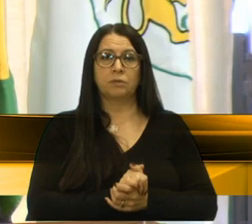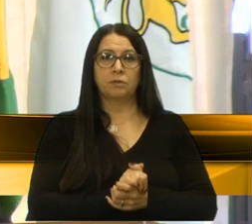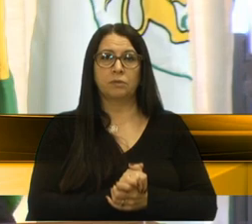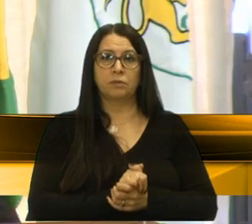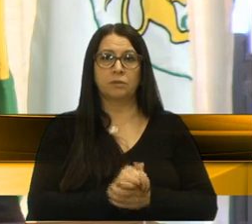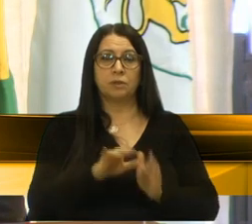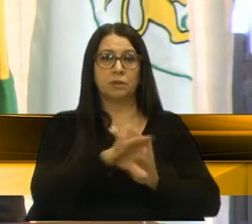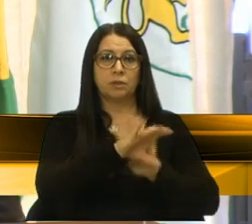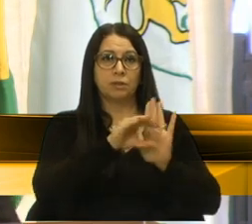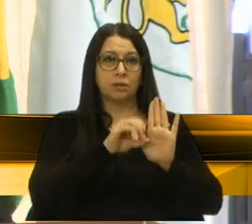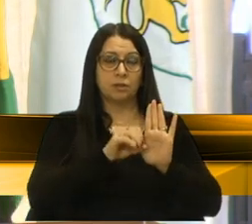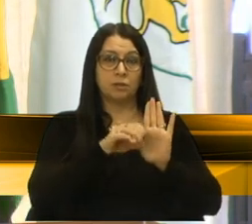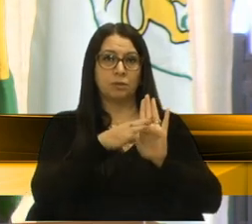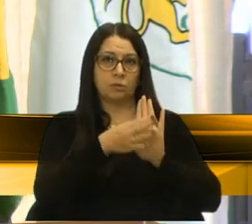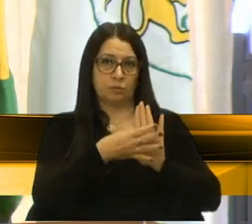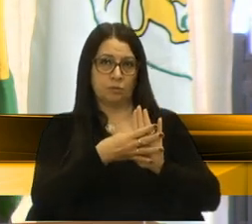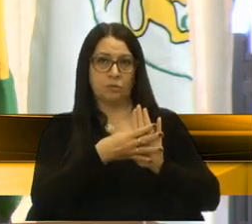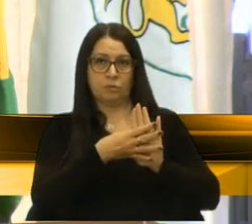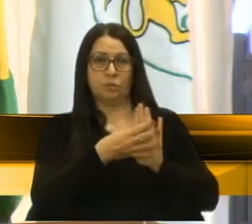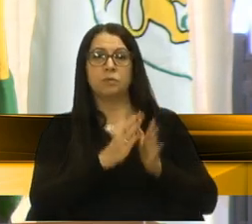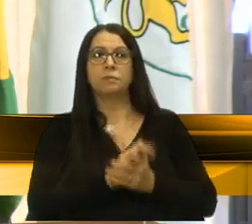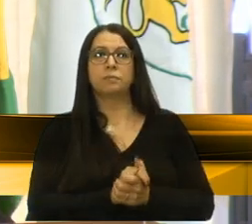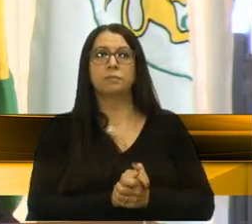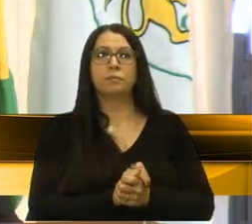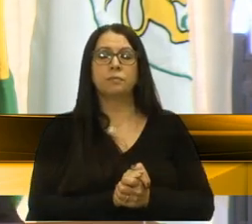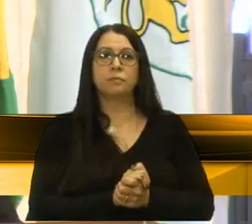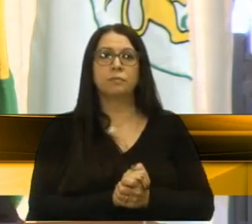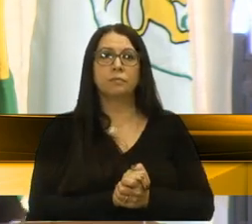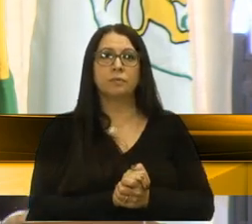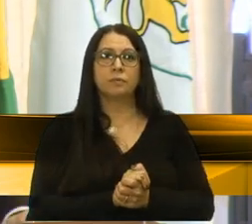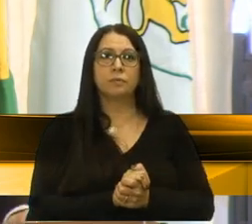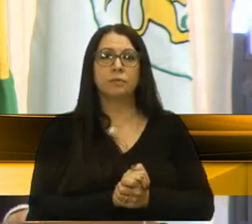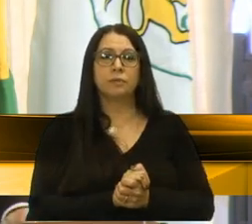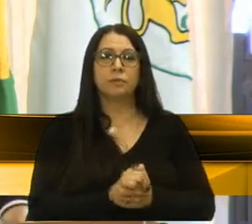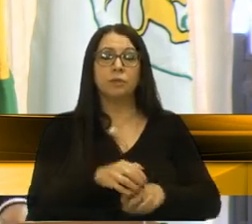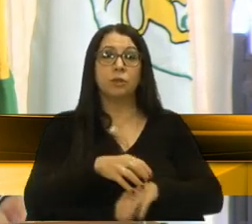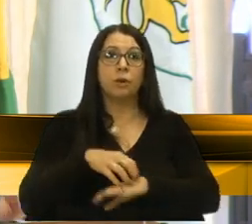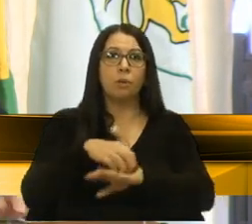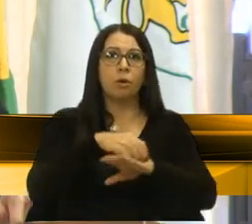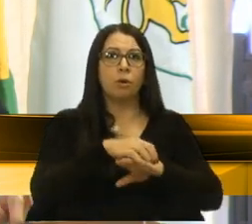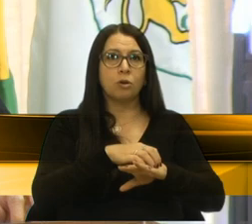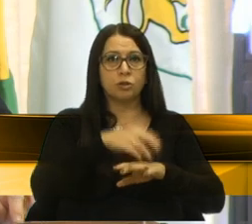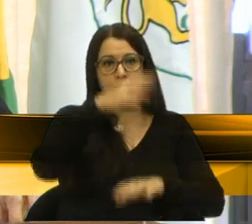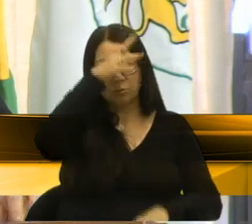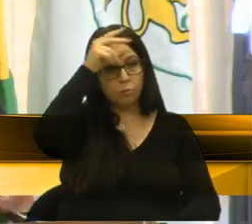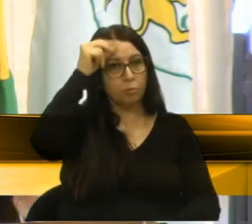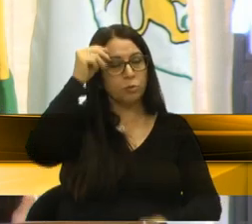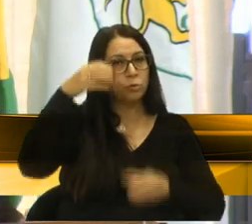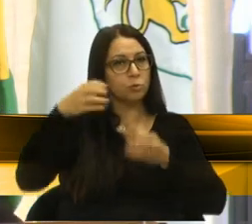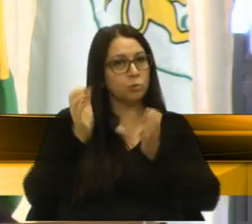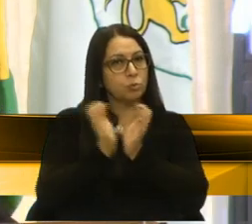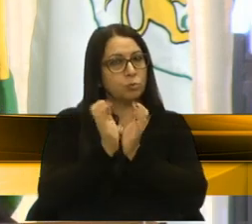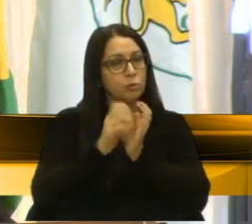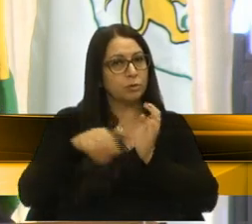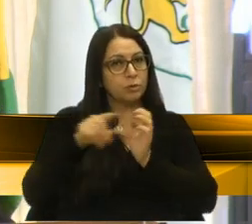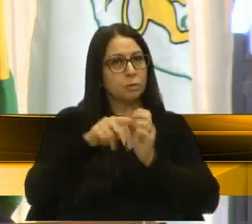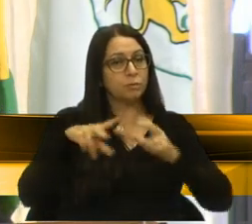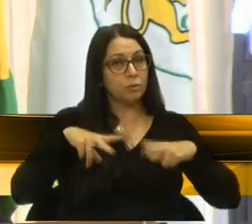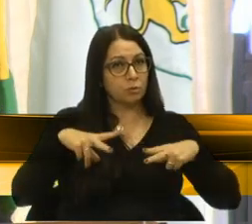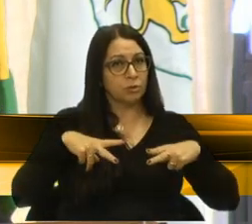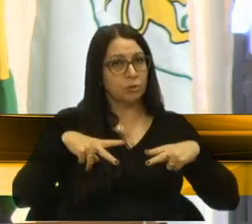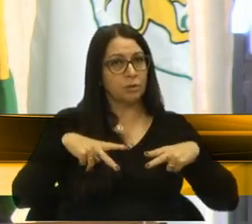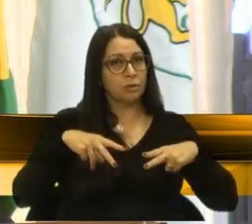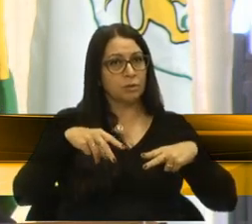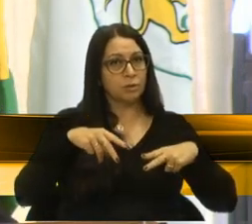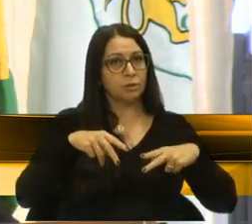inciso 4º, que transporte público coletivo de passageiros, público e privado,